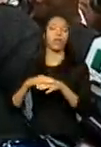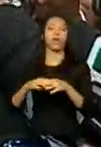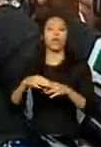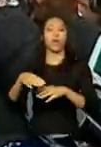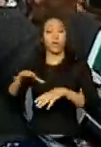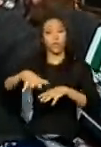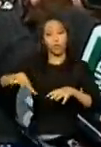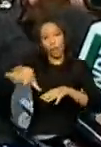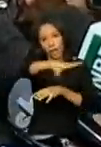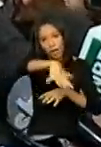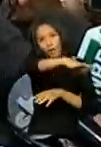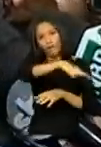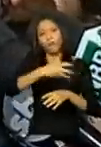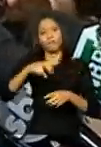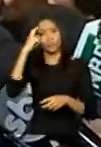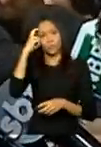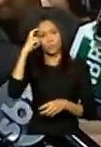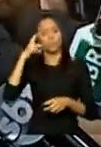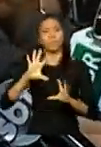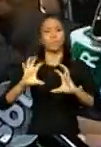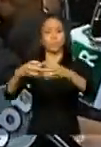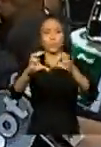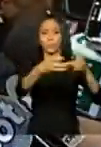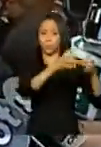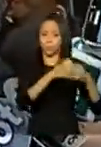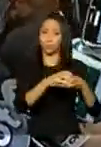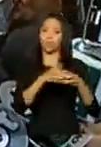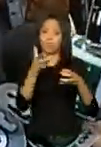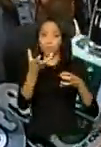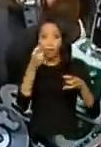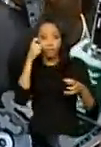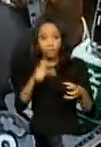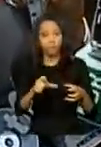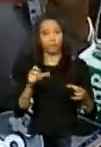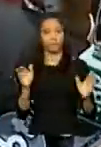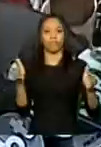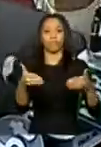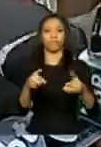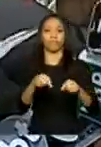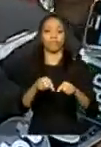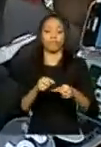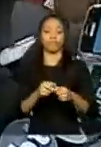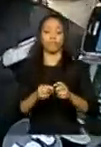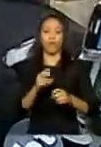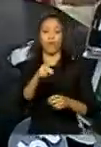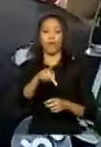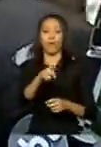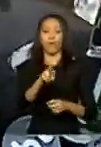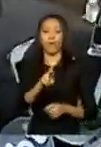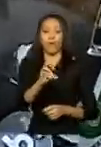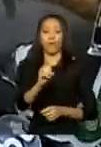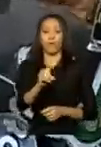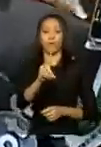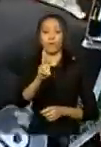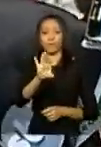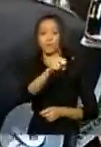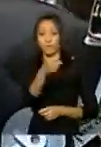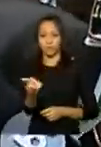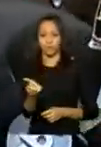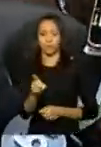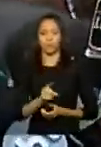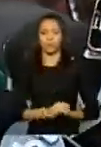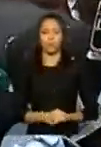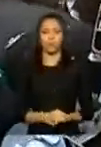com todos os direta e indiretamente interessados. O que basicamente tem que mudar na lei de direito? Tem que modernizar, atualizar.